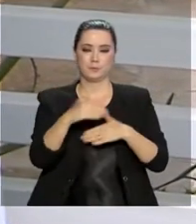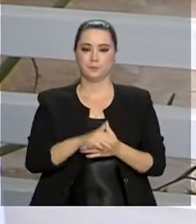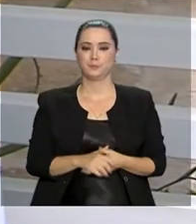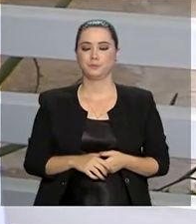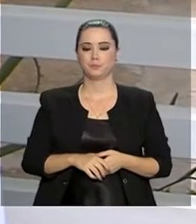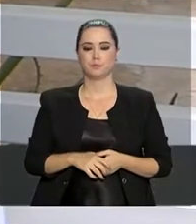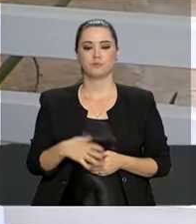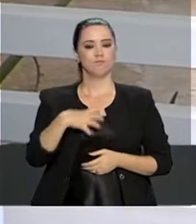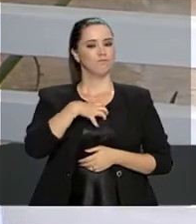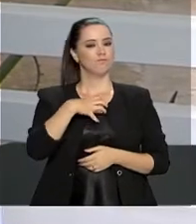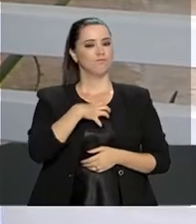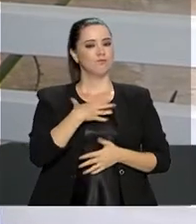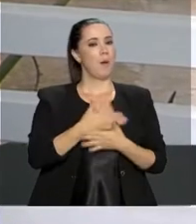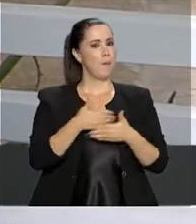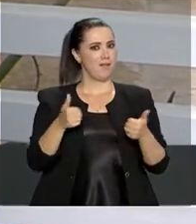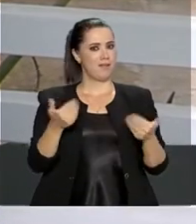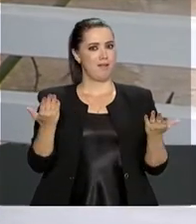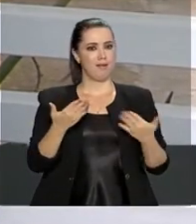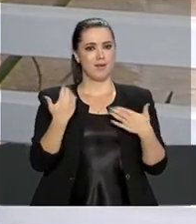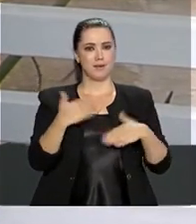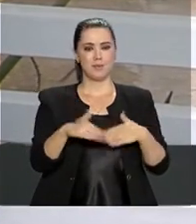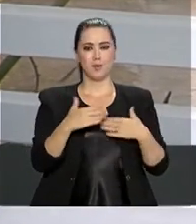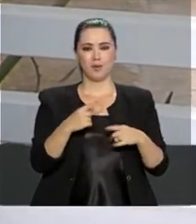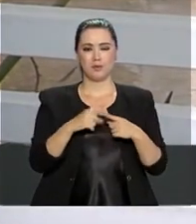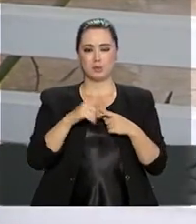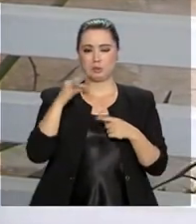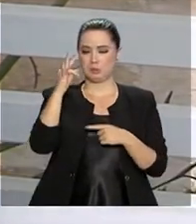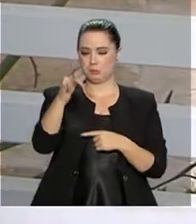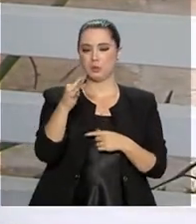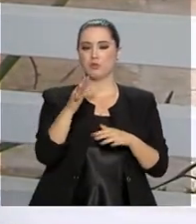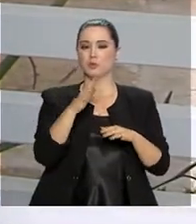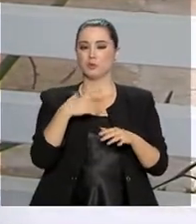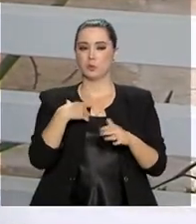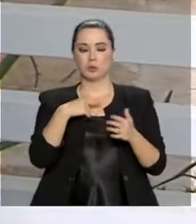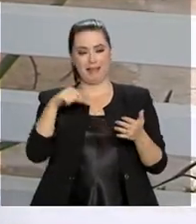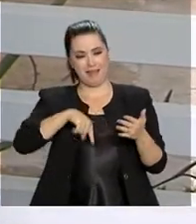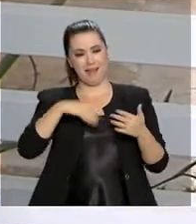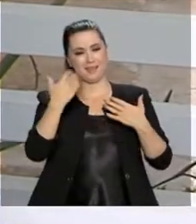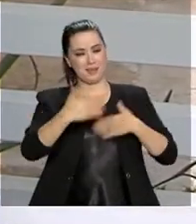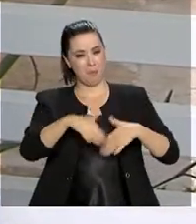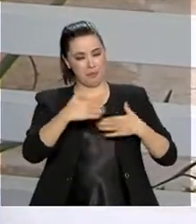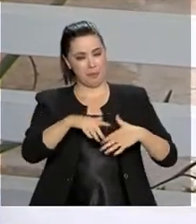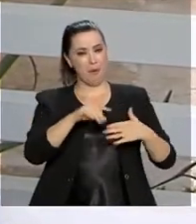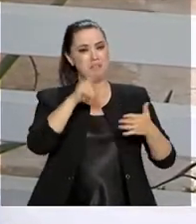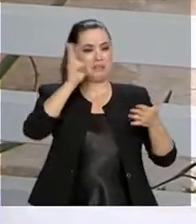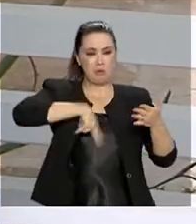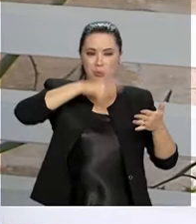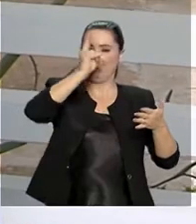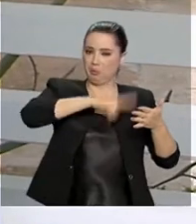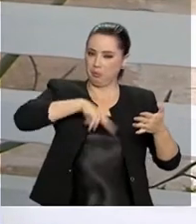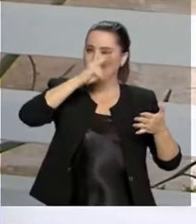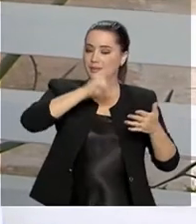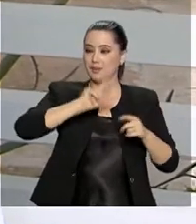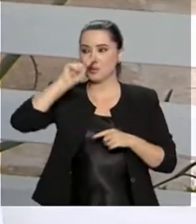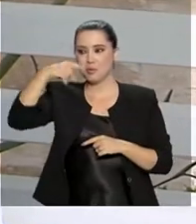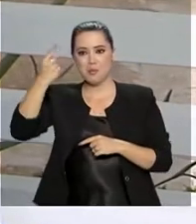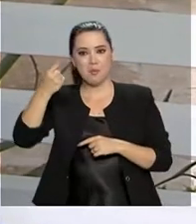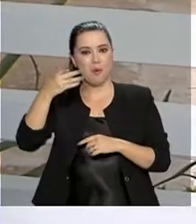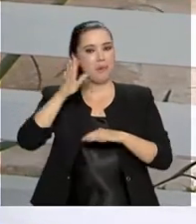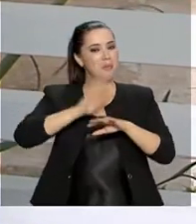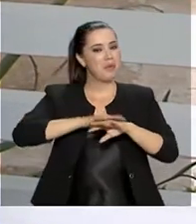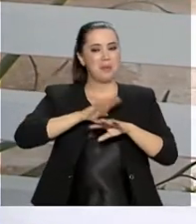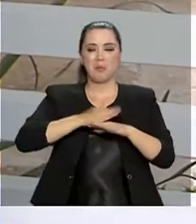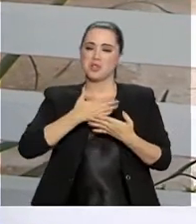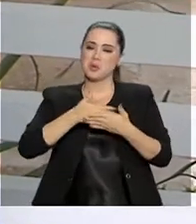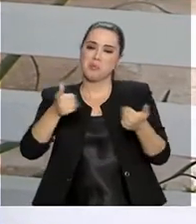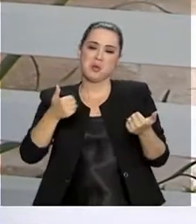vai ser uma sensação melhor do que essa primeira, porque como é humanas, é muito texto, você fica muito cansado. E a prova de matemática é mais tranquila,